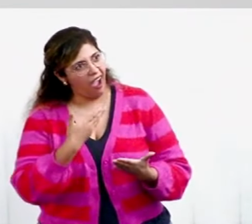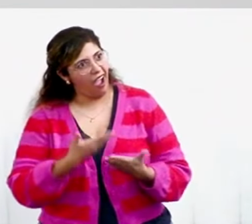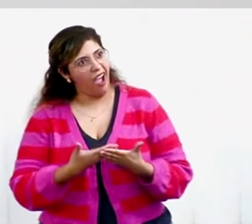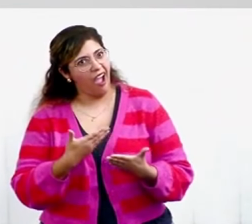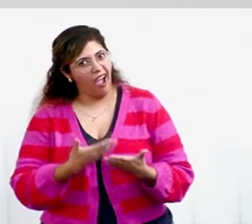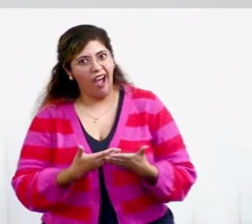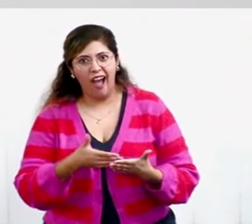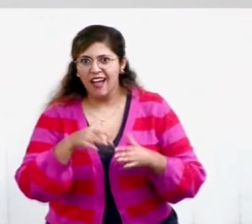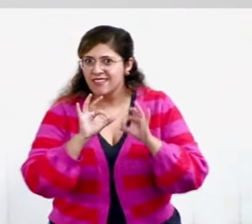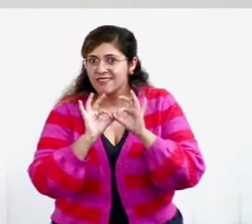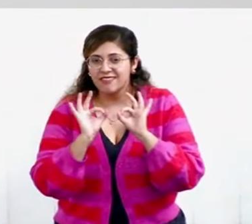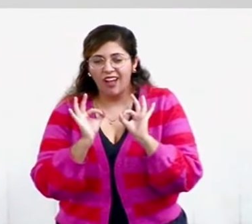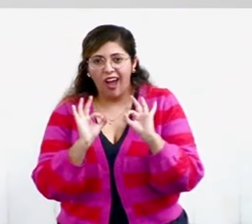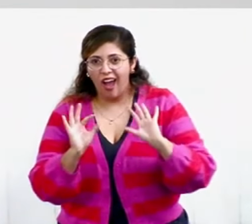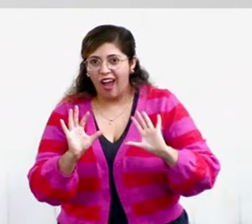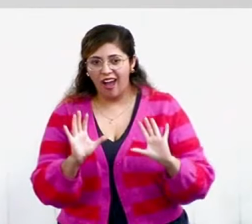falando.